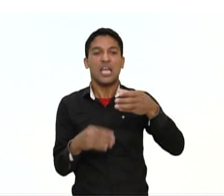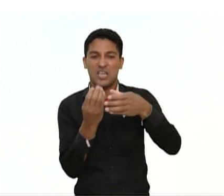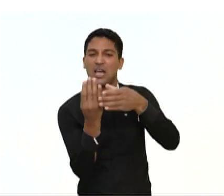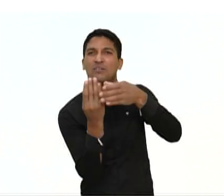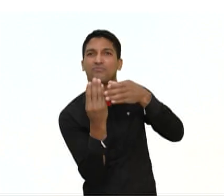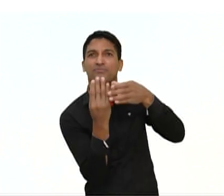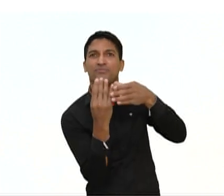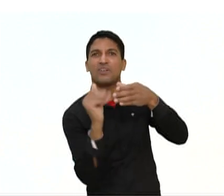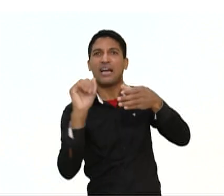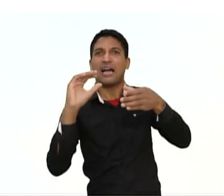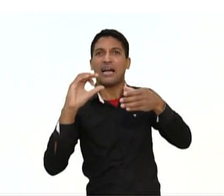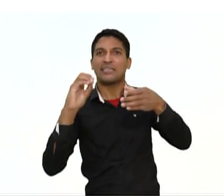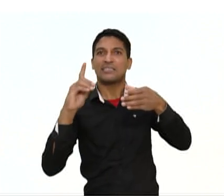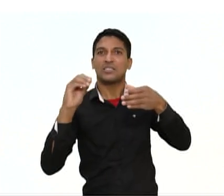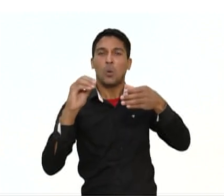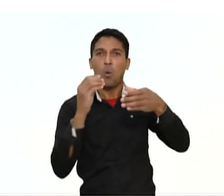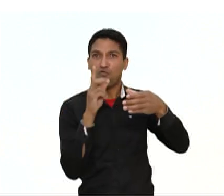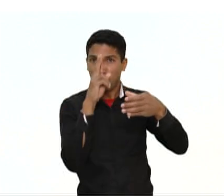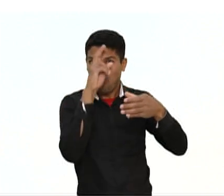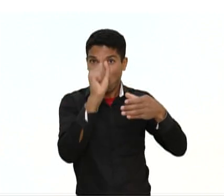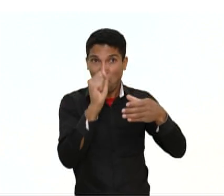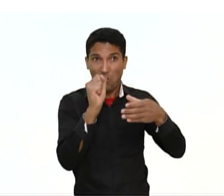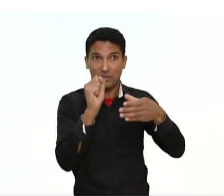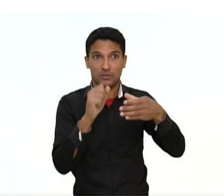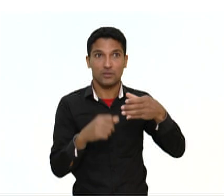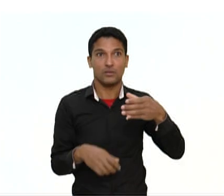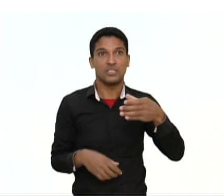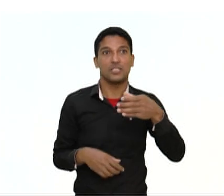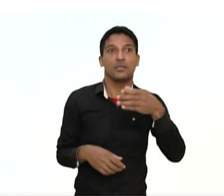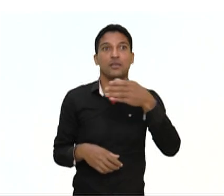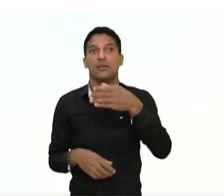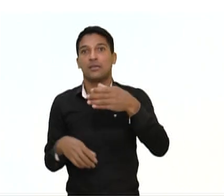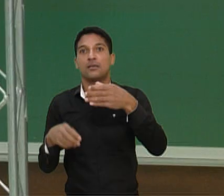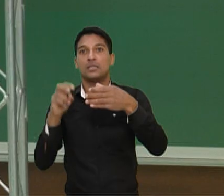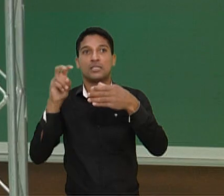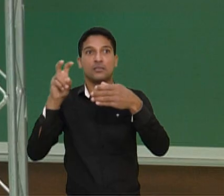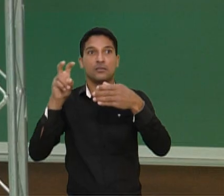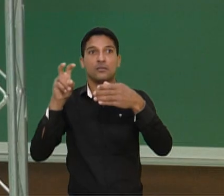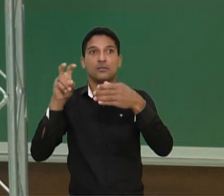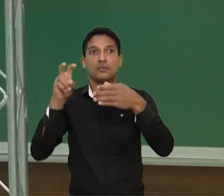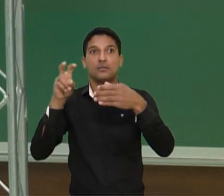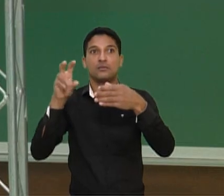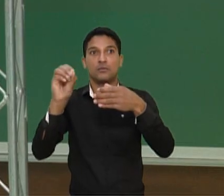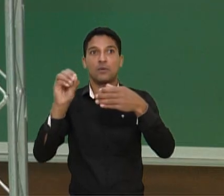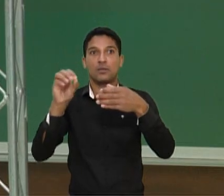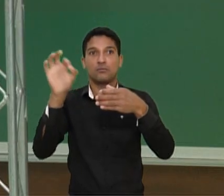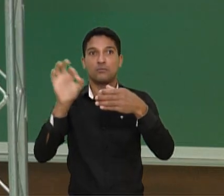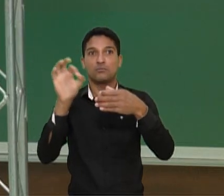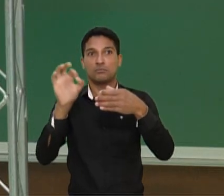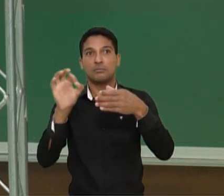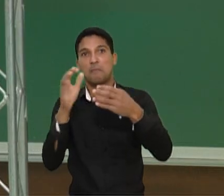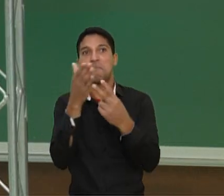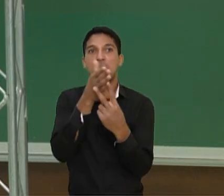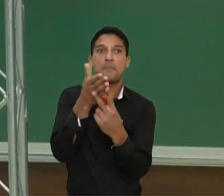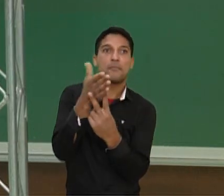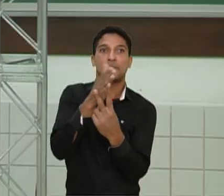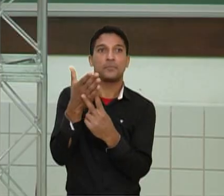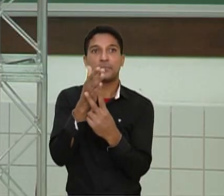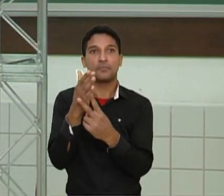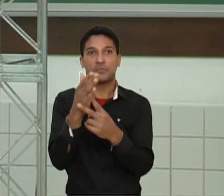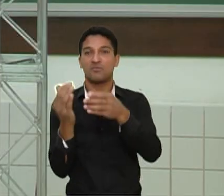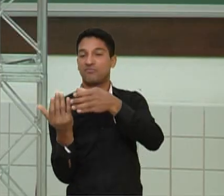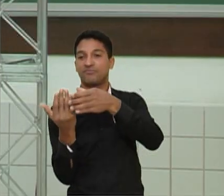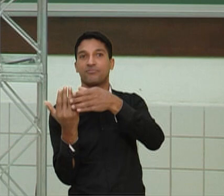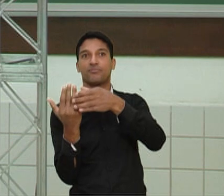50%, é moderado, ou menor ou igual que 5%, é um ácido muito fraco. Beleza?